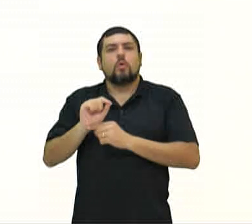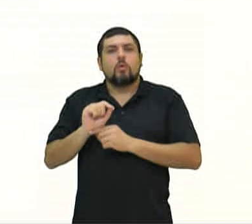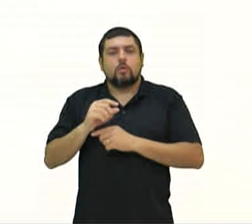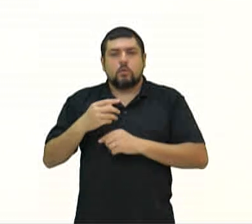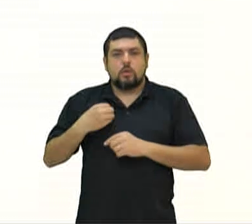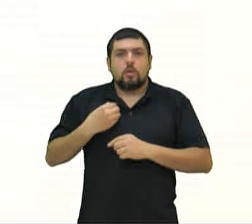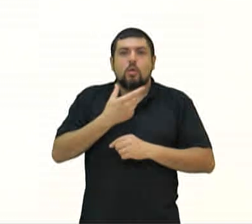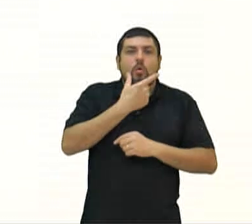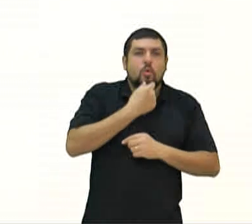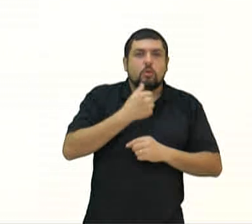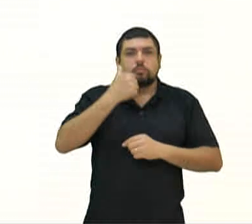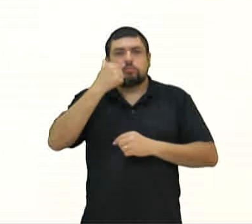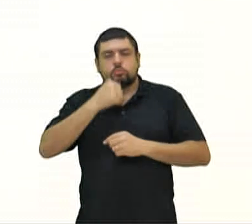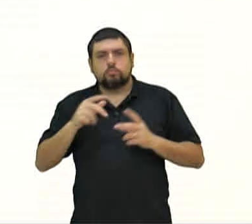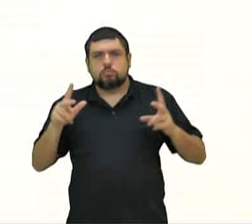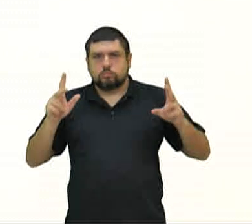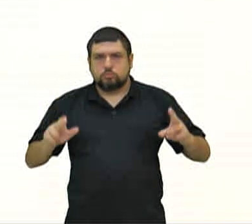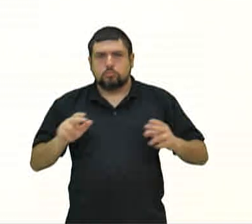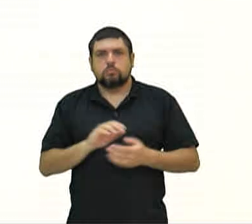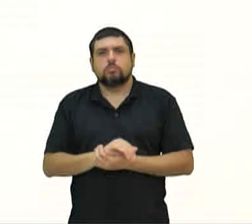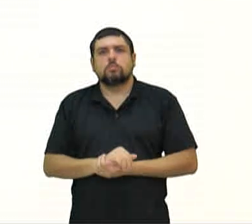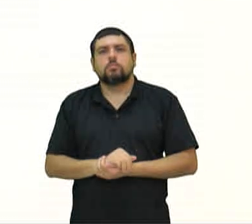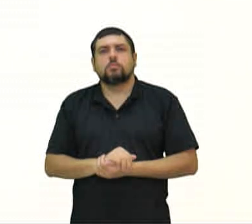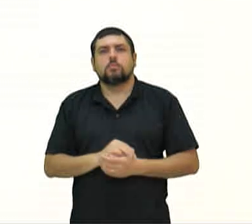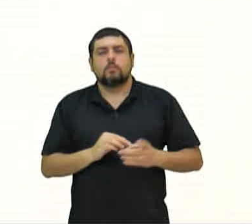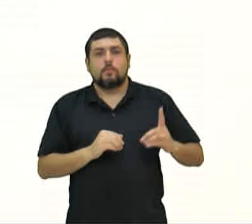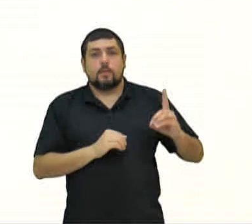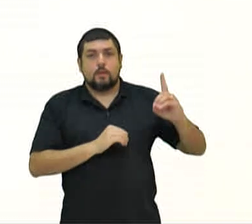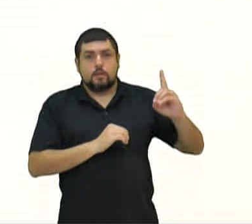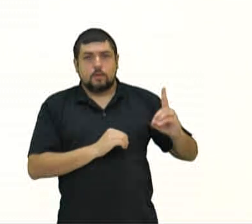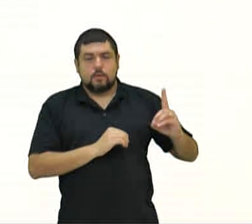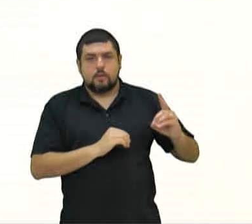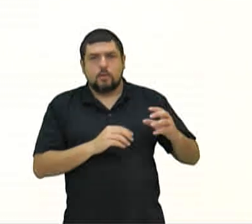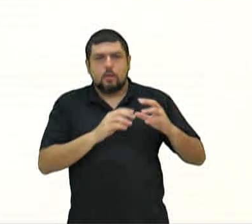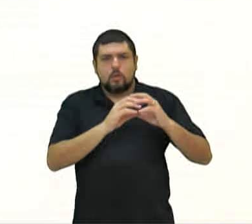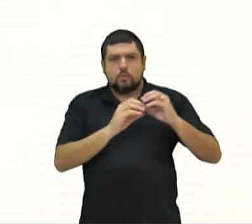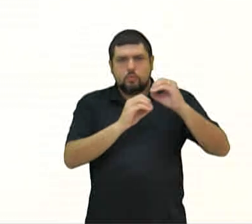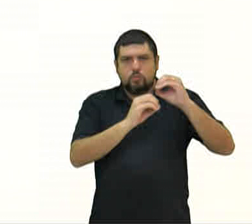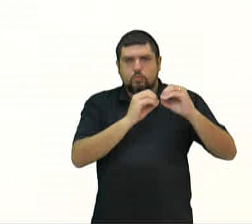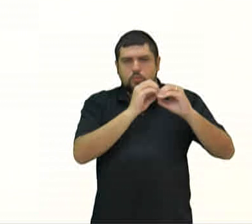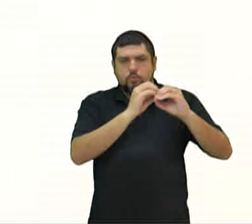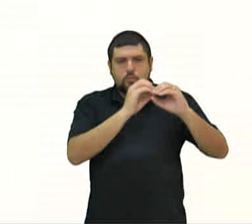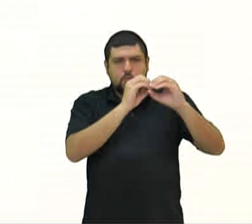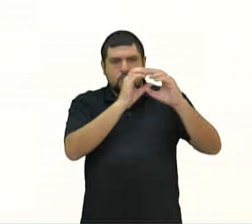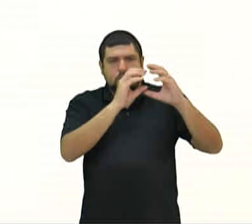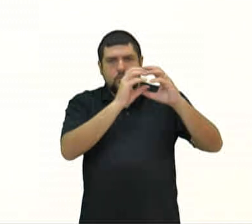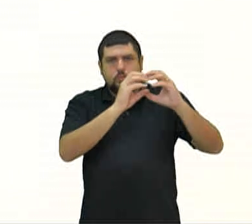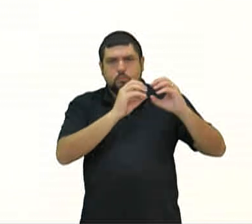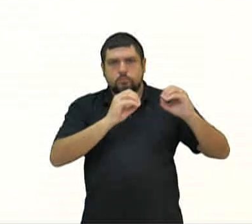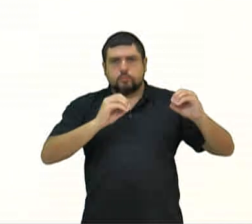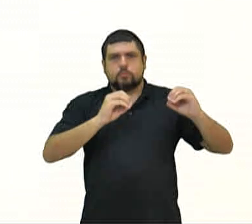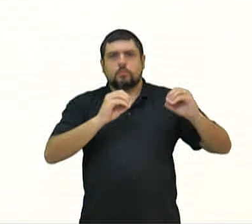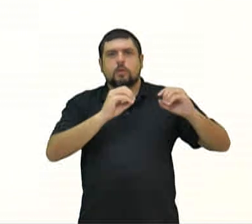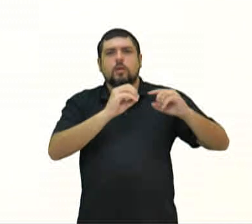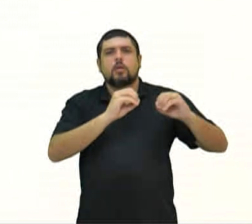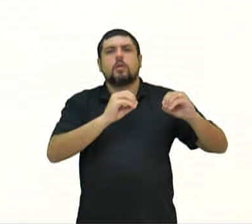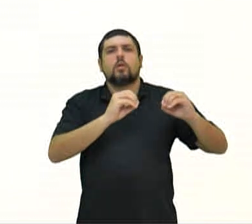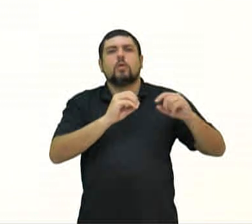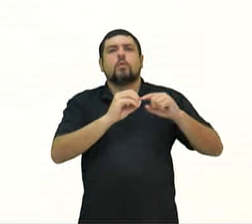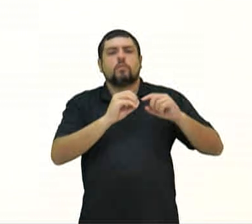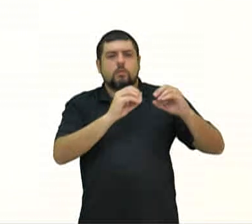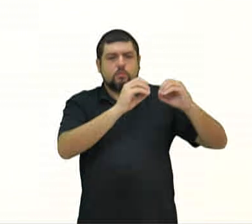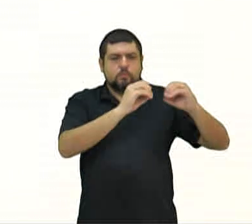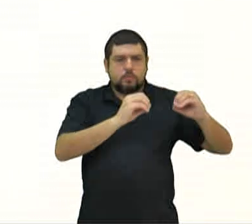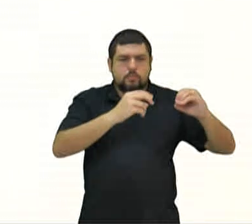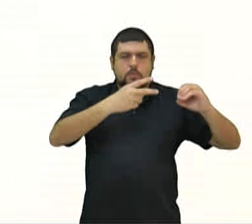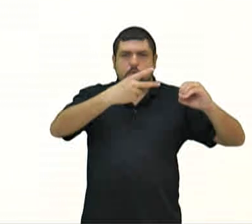sexos, tanto homem quanto mulher. D. Cada ovócito primário, ao sofrer a primeira divisão da meiose, dá origem a 2